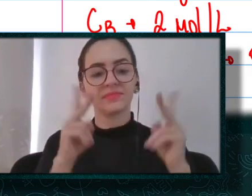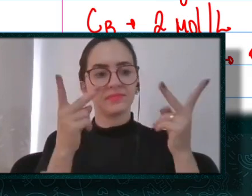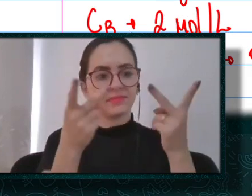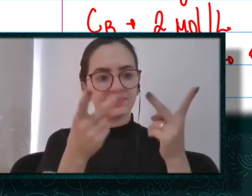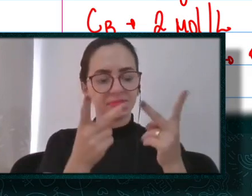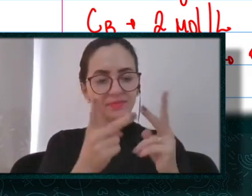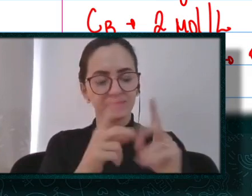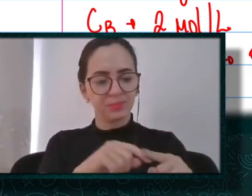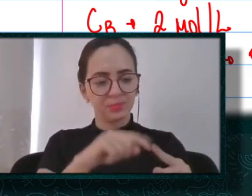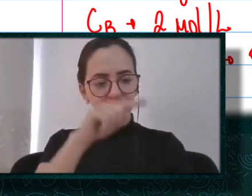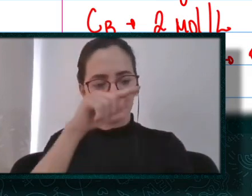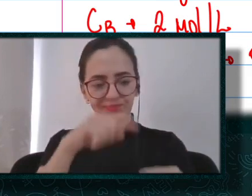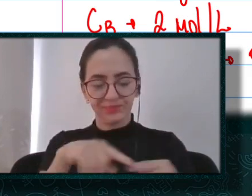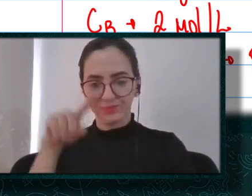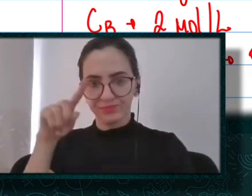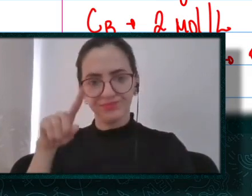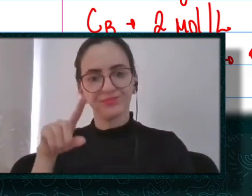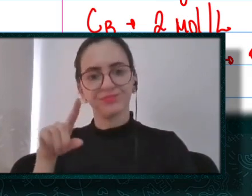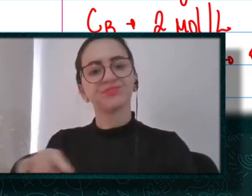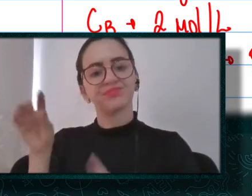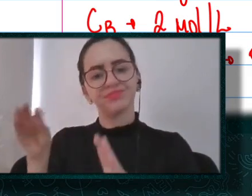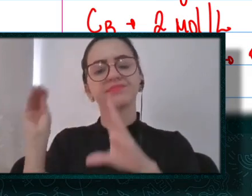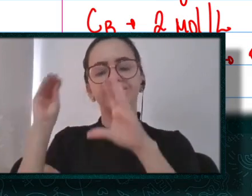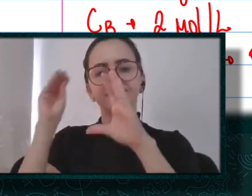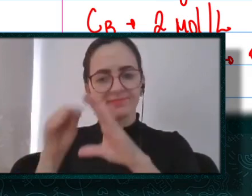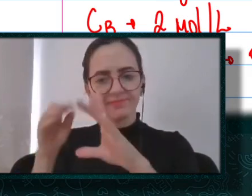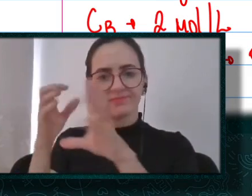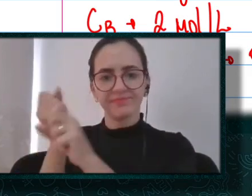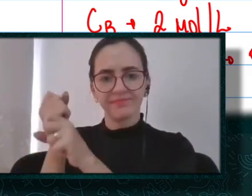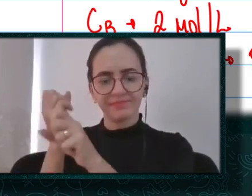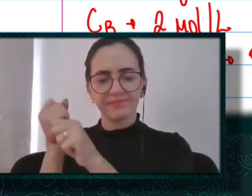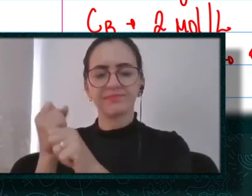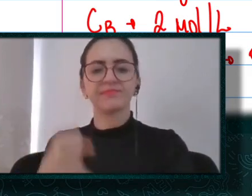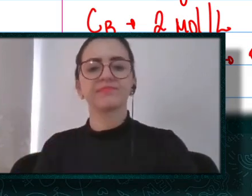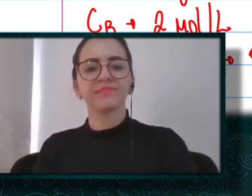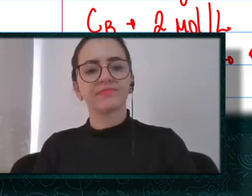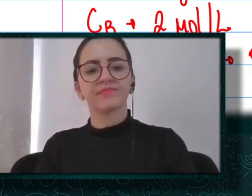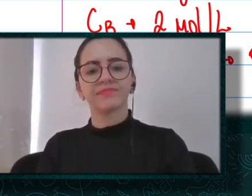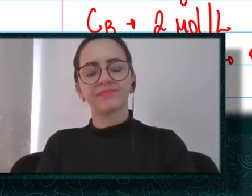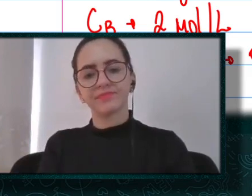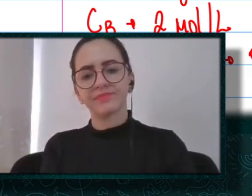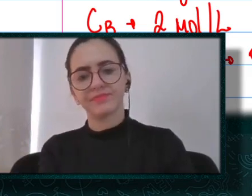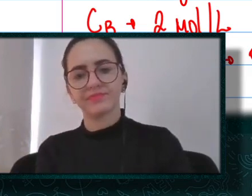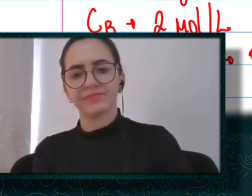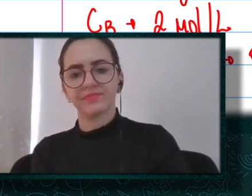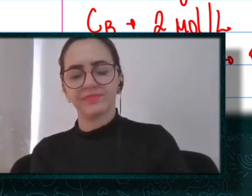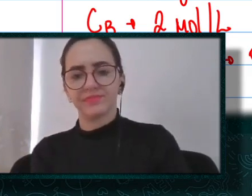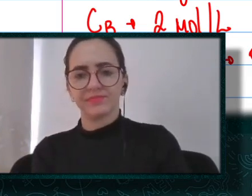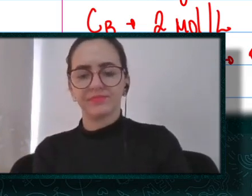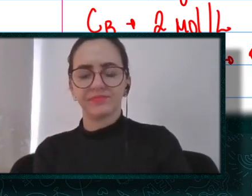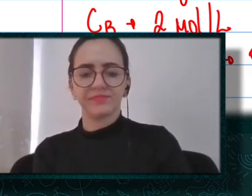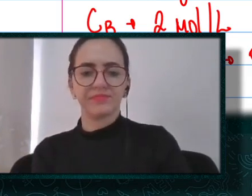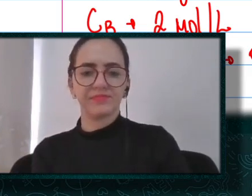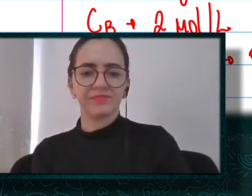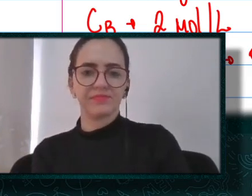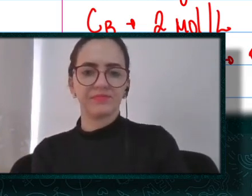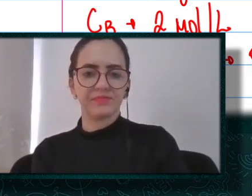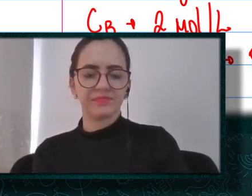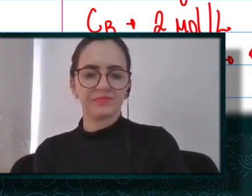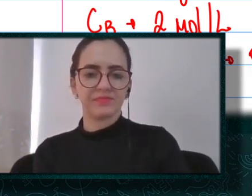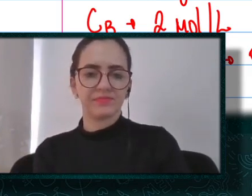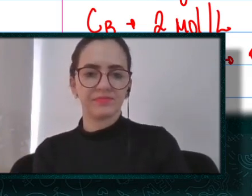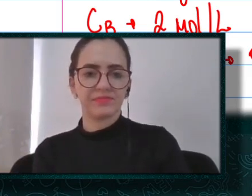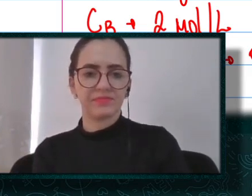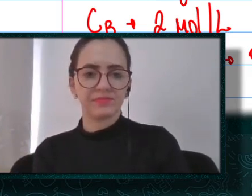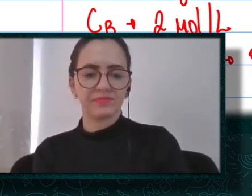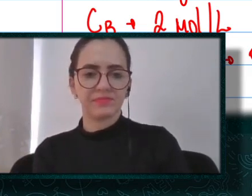aumento no cálculo, tá? Só esse volume que fica no cálculo. Certo, gente? Pronto. Bora ver se deixa eu ver se mais alguma